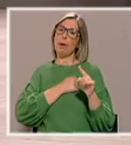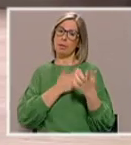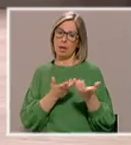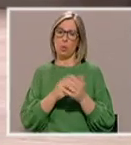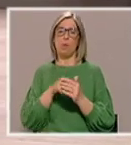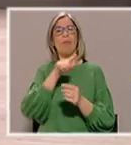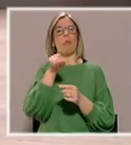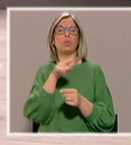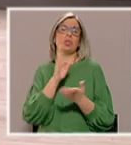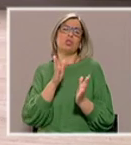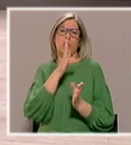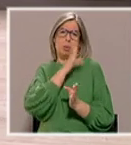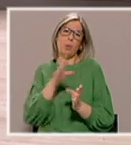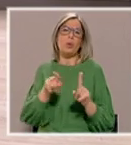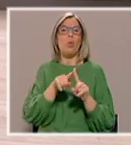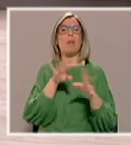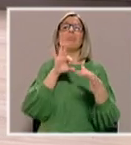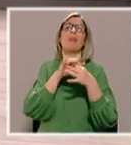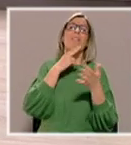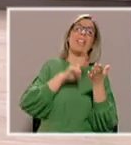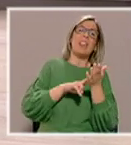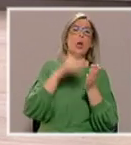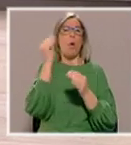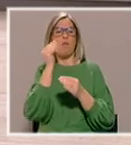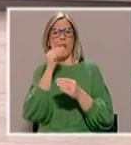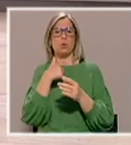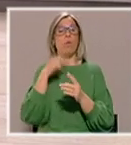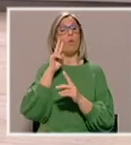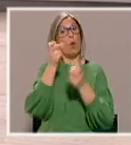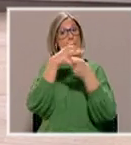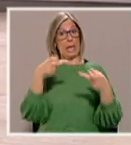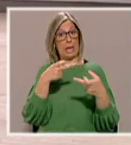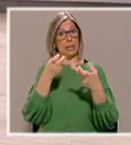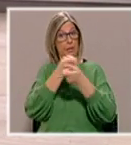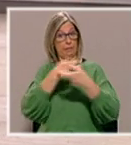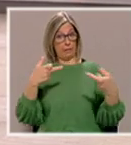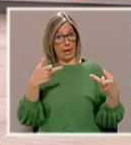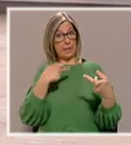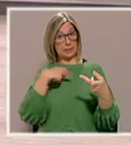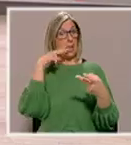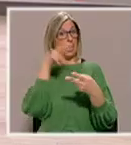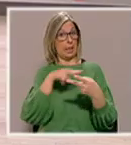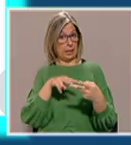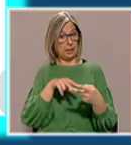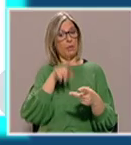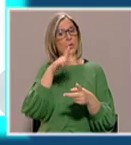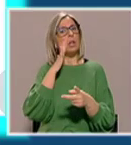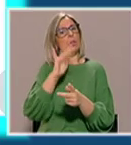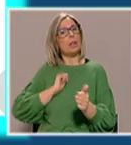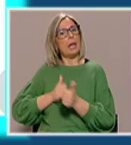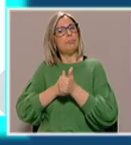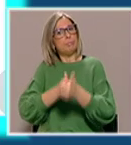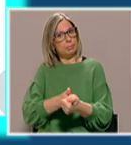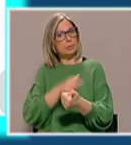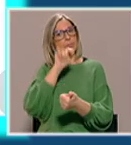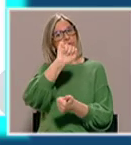este tipo de exercícios de verdadeiro e falso. Portanto, eu vou ler a frase e vocês vão tentar fazer comigo aí em casa. Tenho a certeza que tiveram com